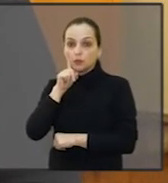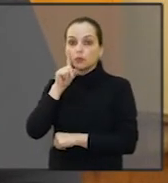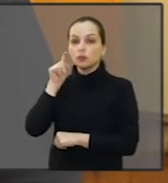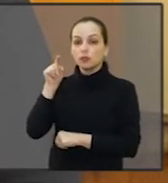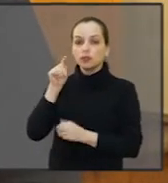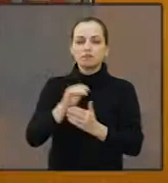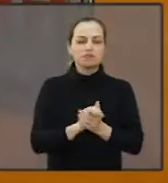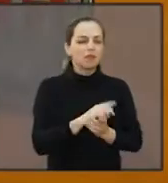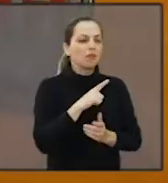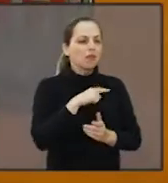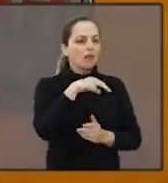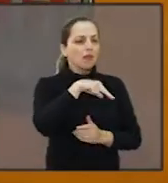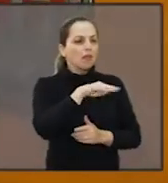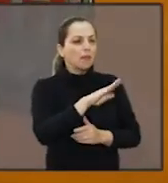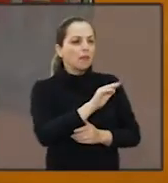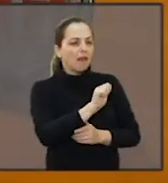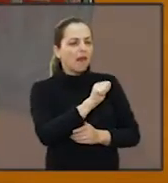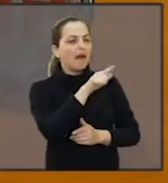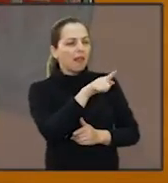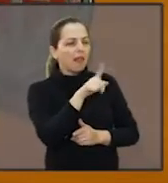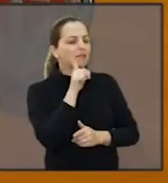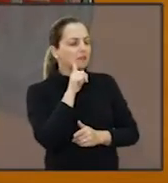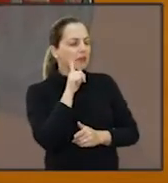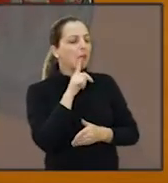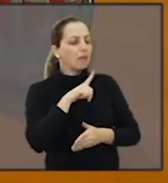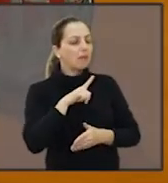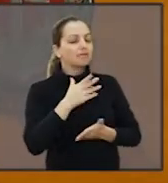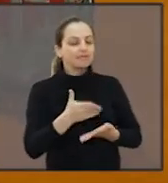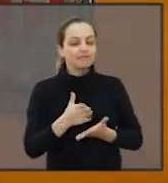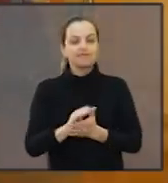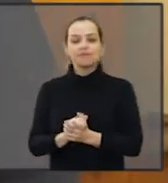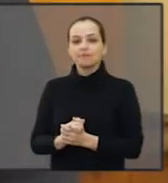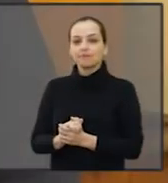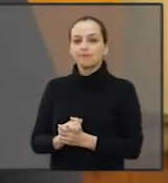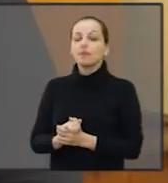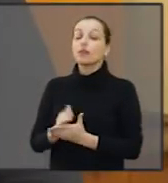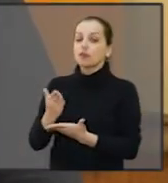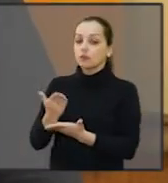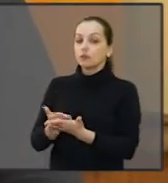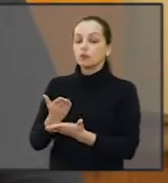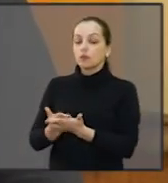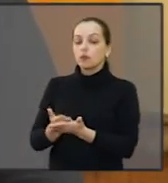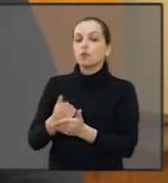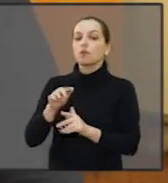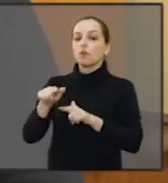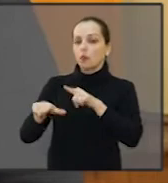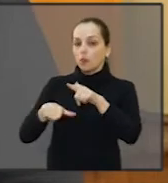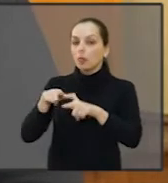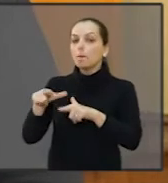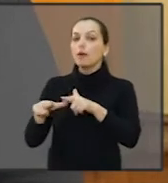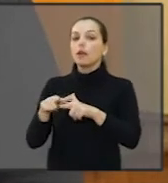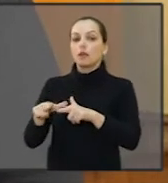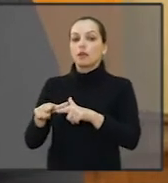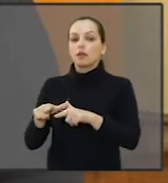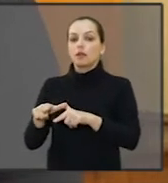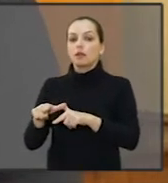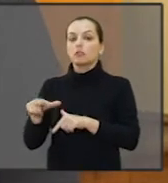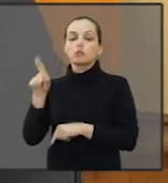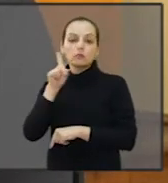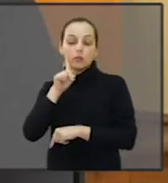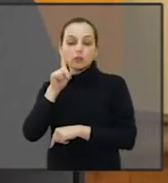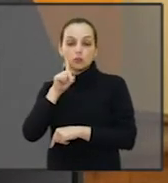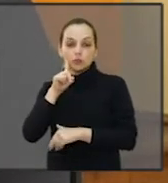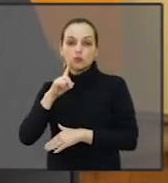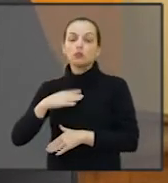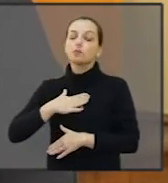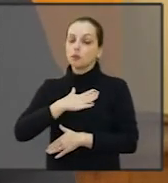Tem uma tal de NBA por ali, não tem? Ele está estudando e trabalhando lá por enquanto. Ele